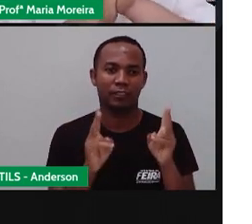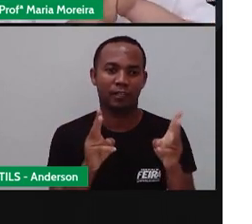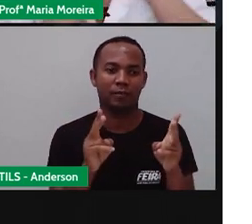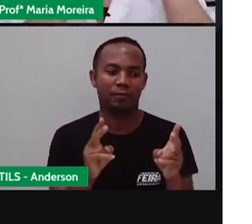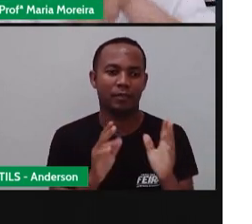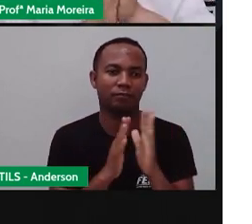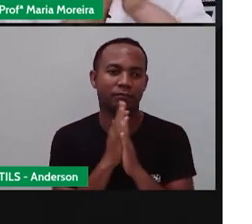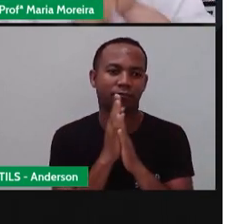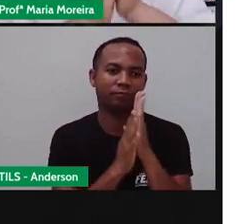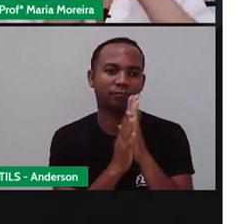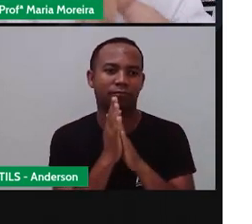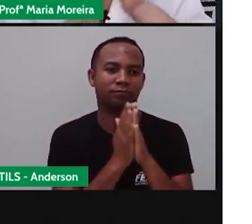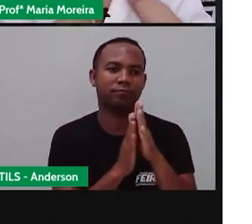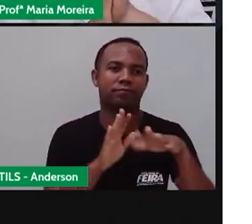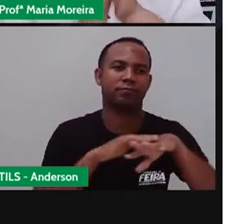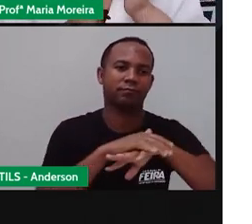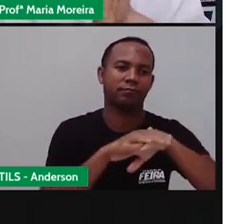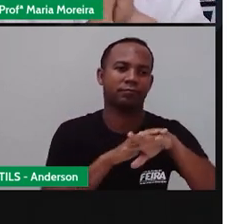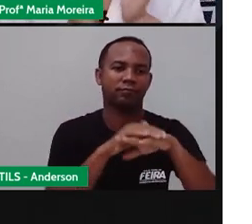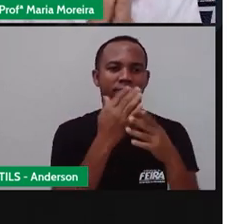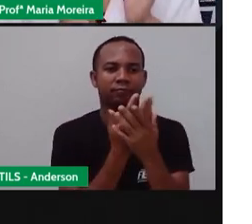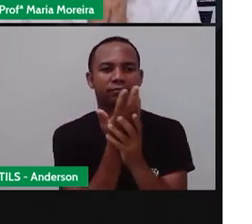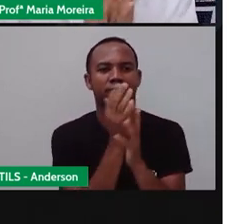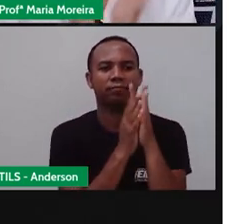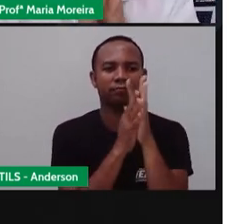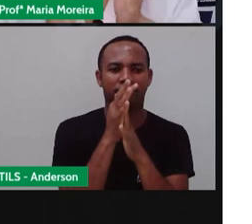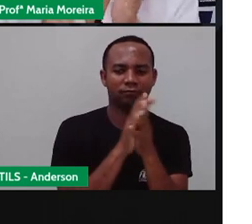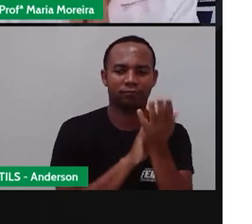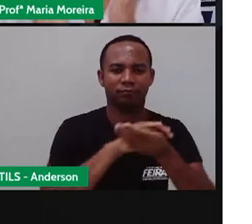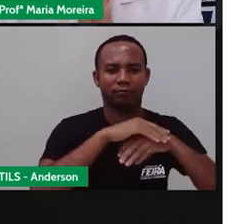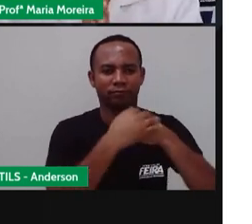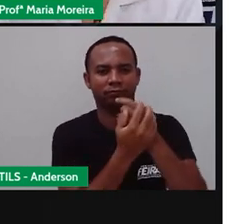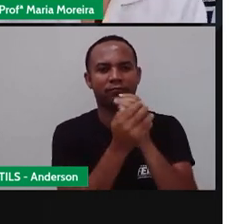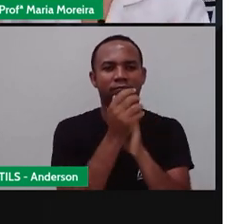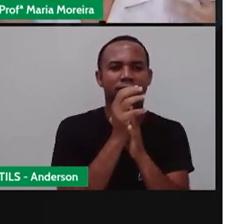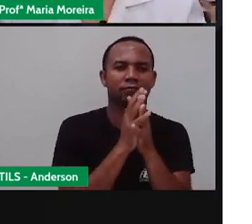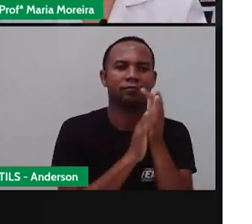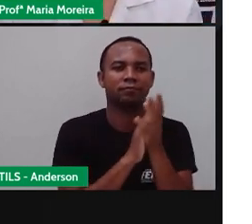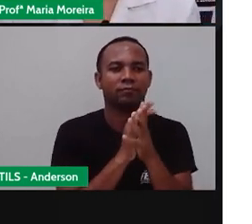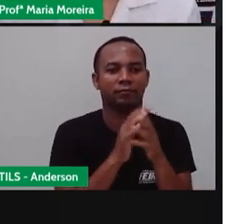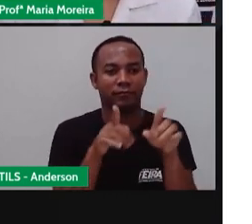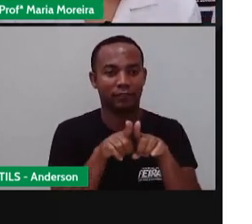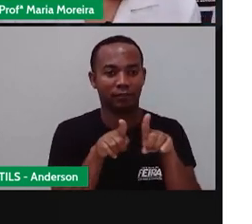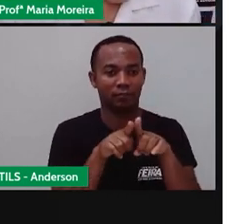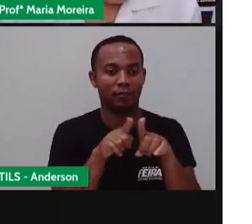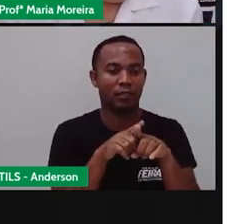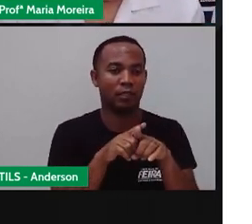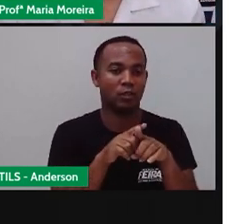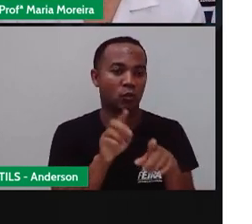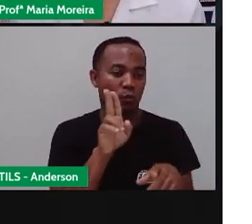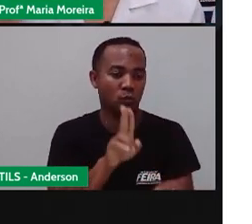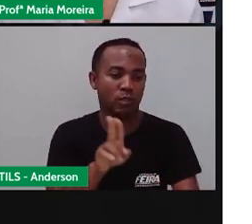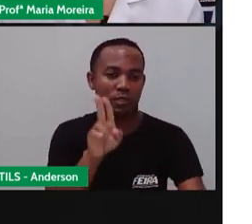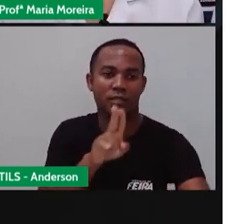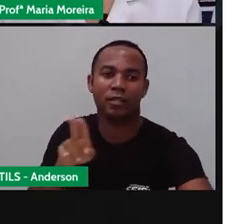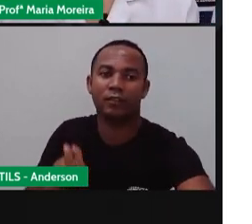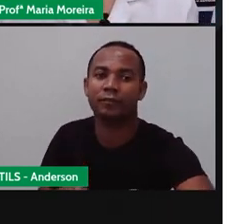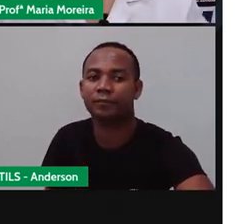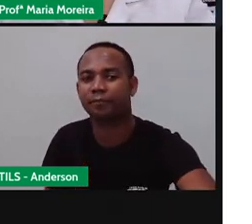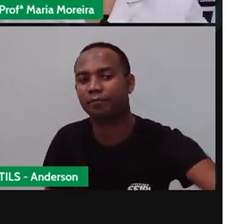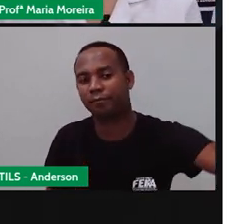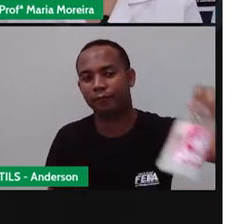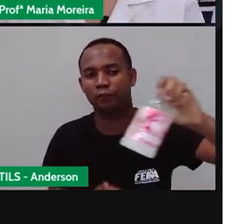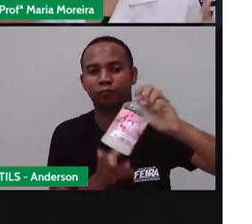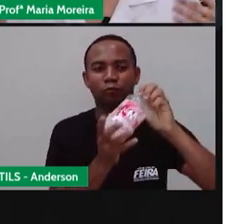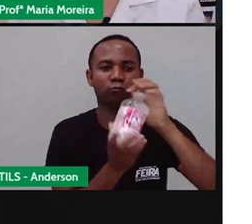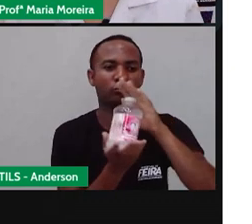Lava uma mão, lava outra, lava uma mão. Usem álcool em gel, né? Vocês viram aí, Pro